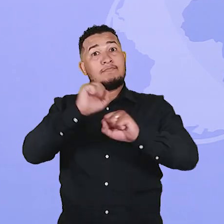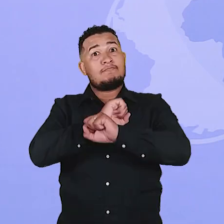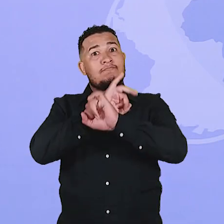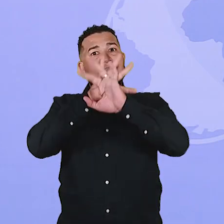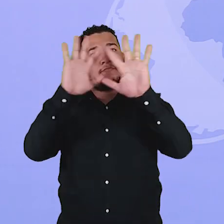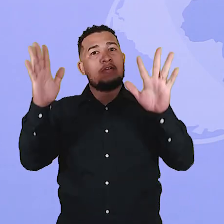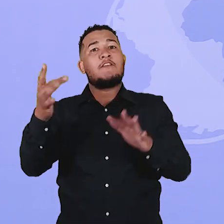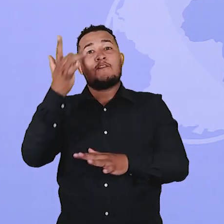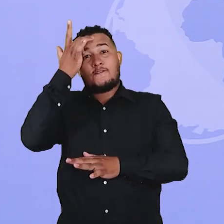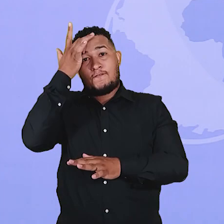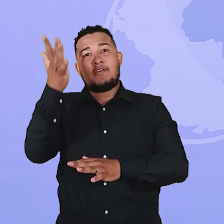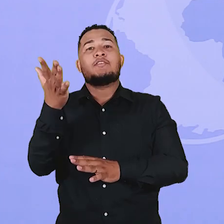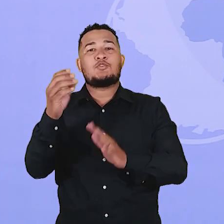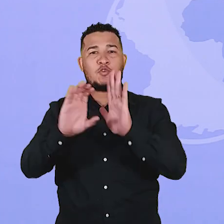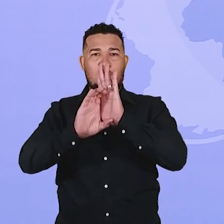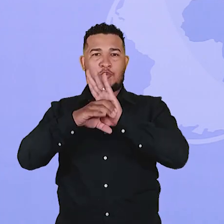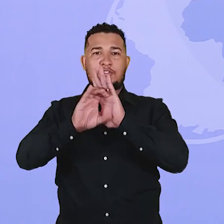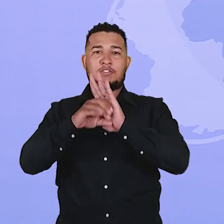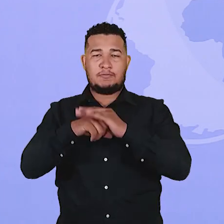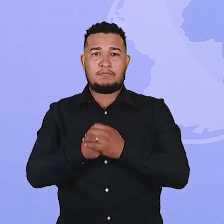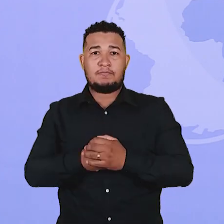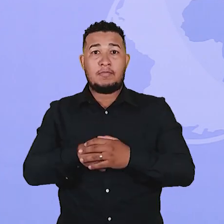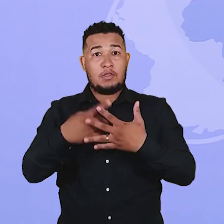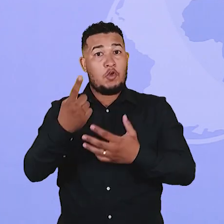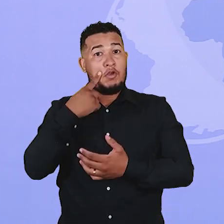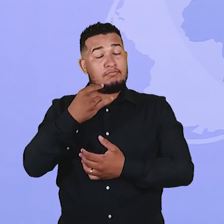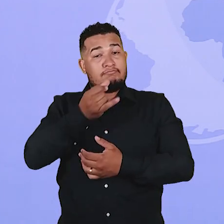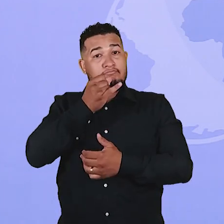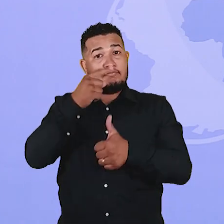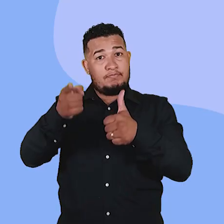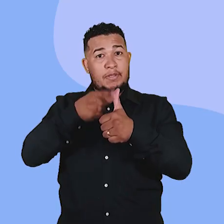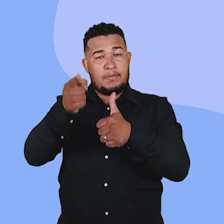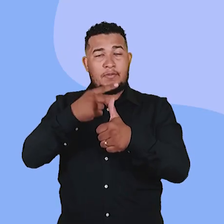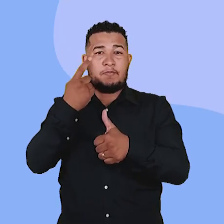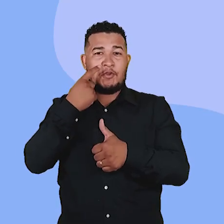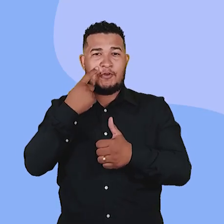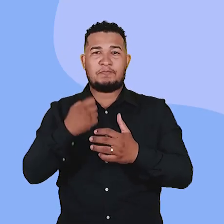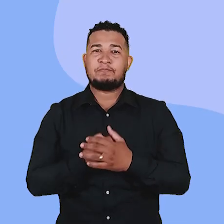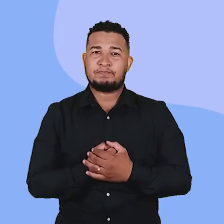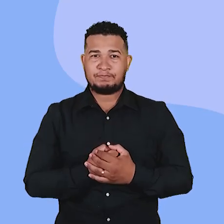de vocês compreenderem os conceitos. Então vamos para os primeiros exemplos.